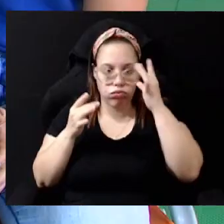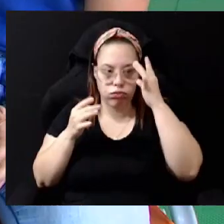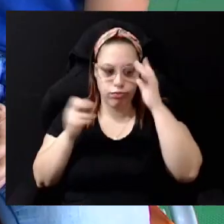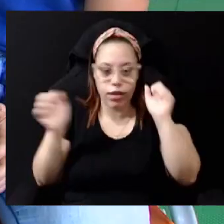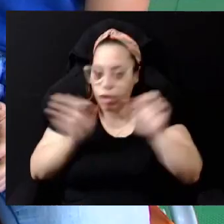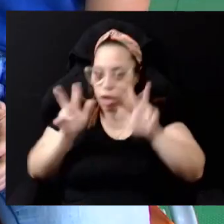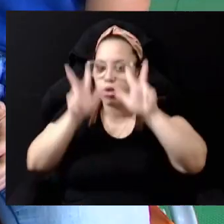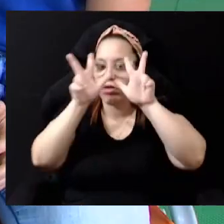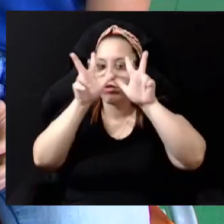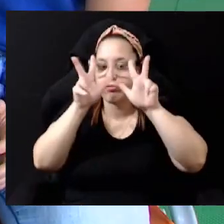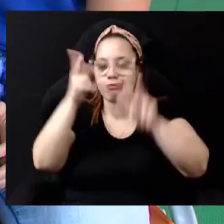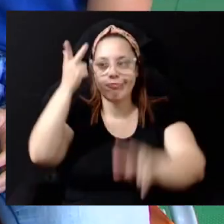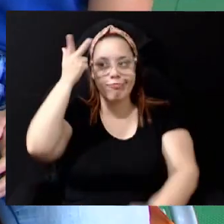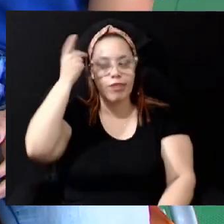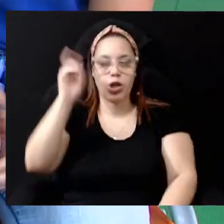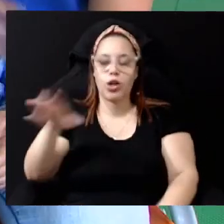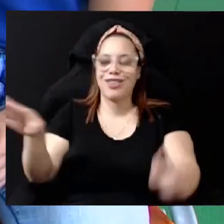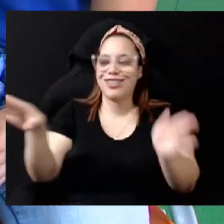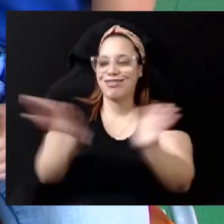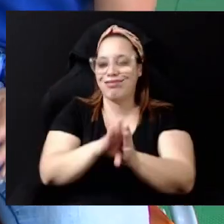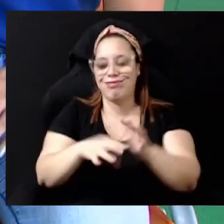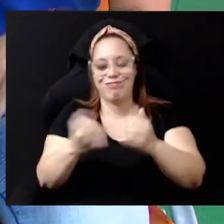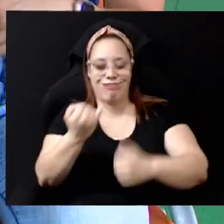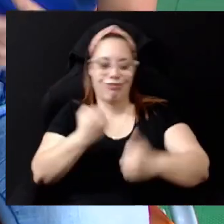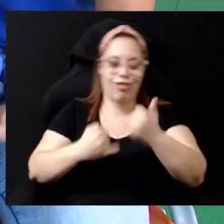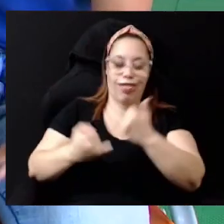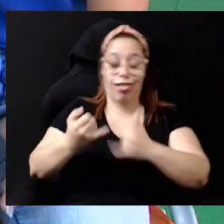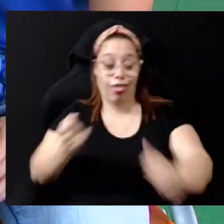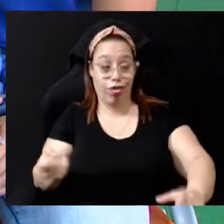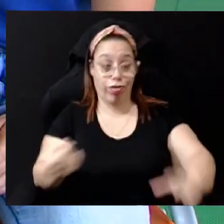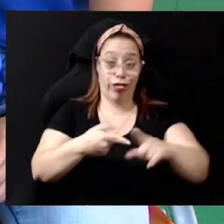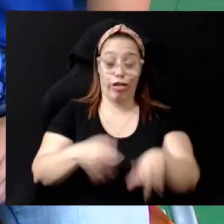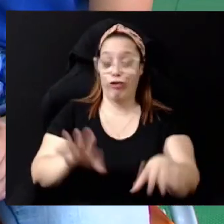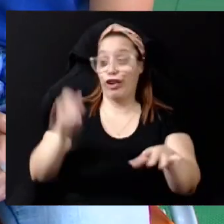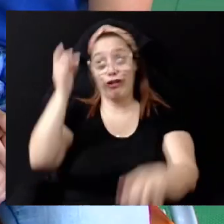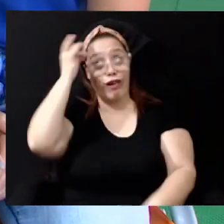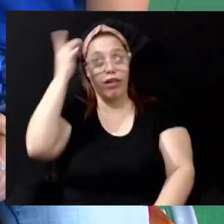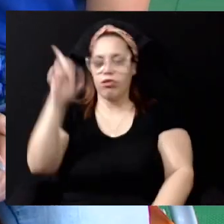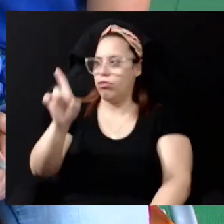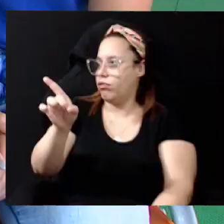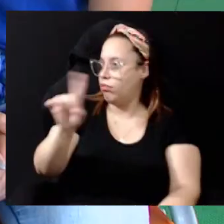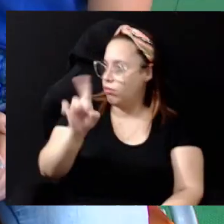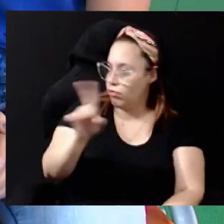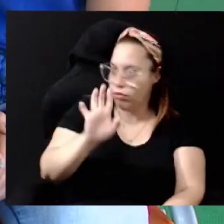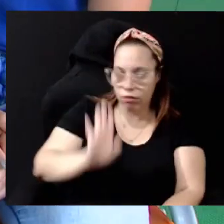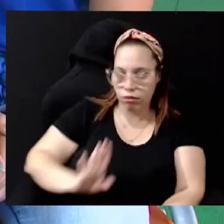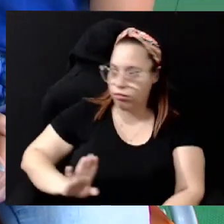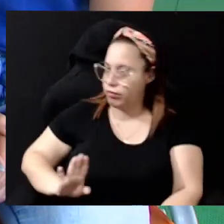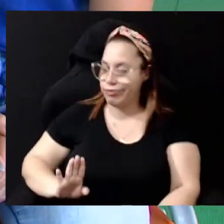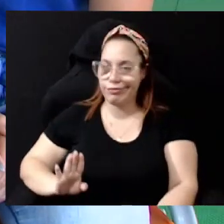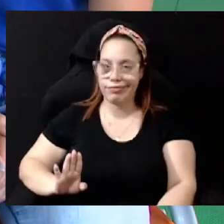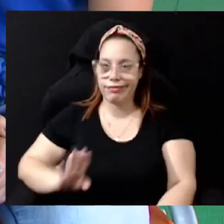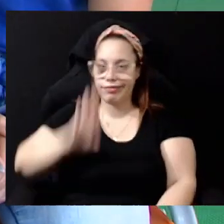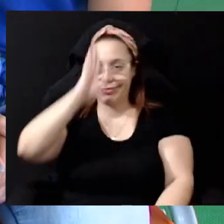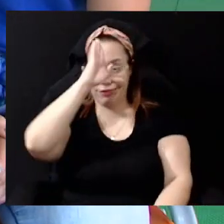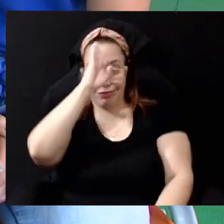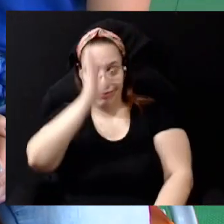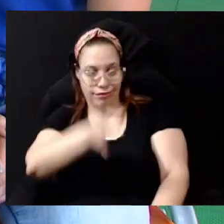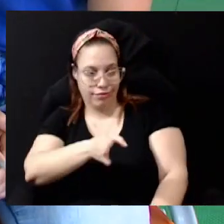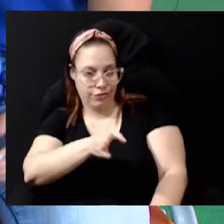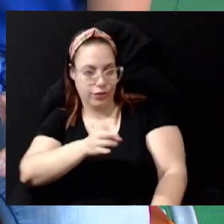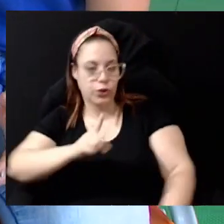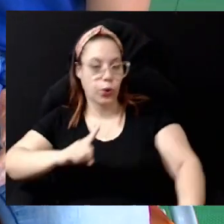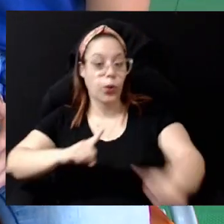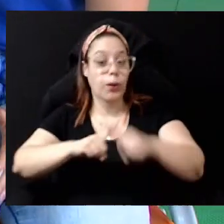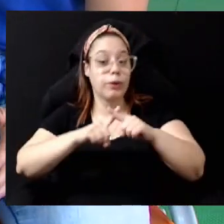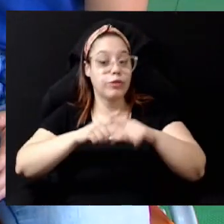né? Então, normalmente a gente acha que é só chegar, jogar a bola que fica fácil. Não, não é. Então, principalmente com a